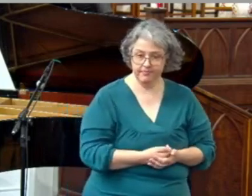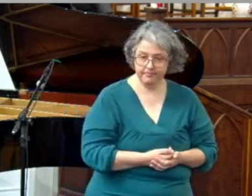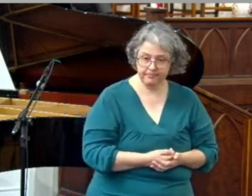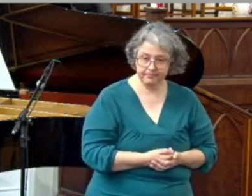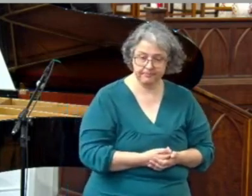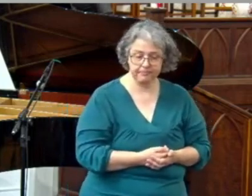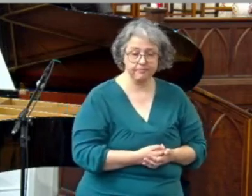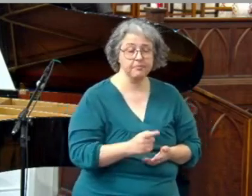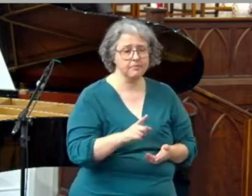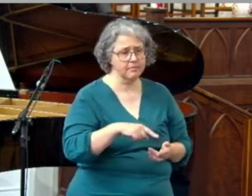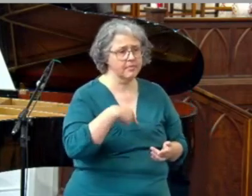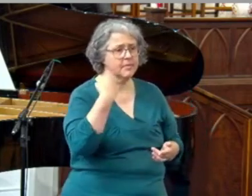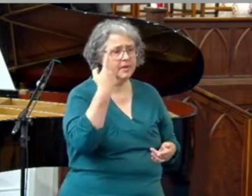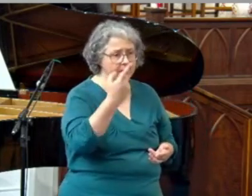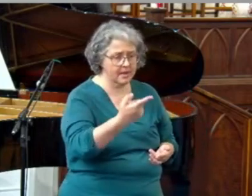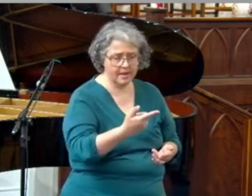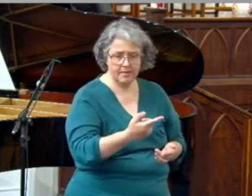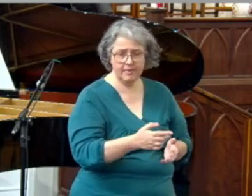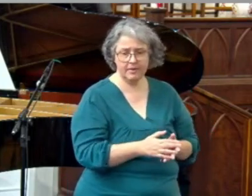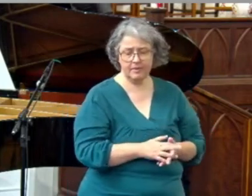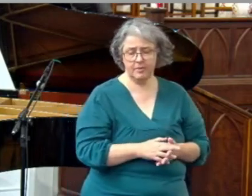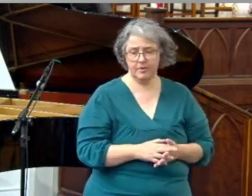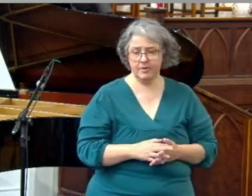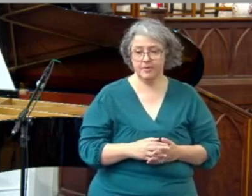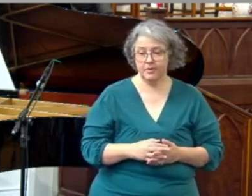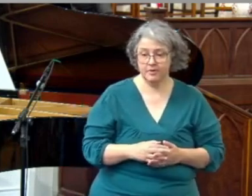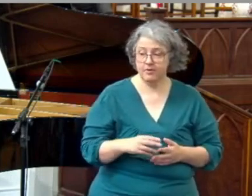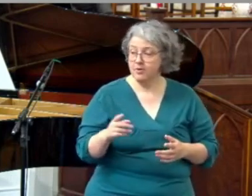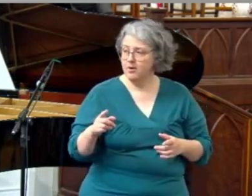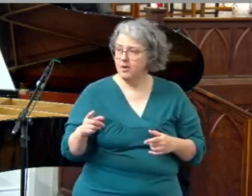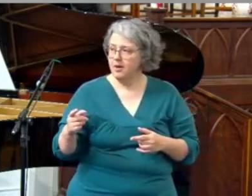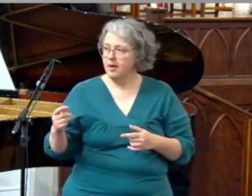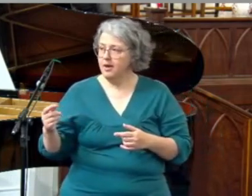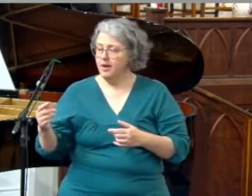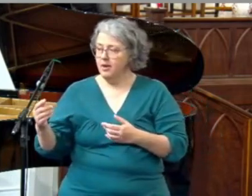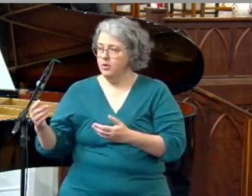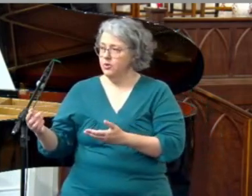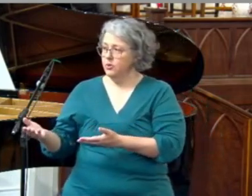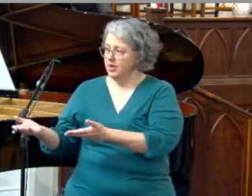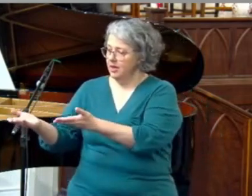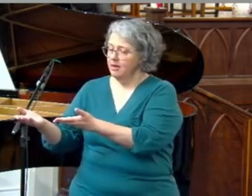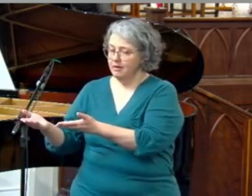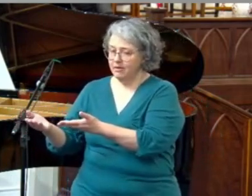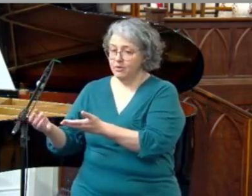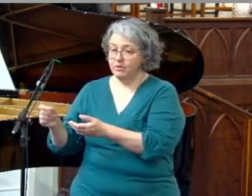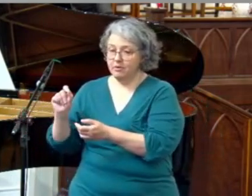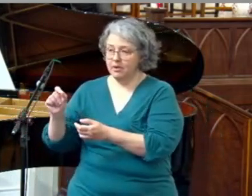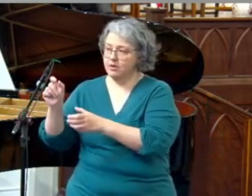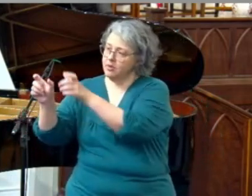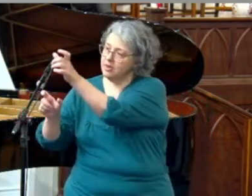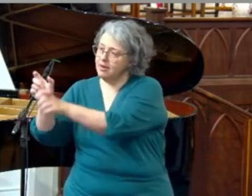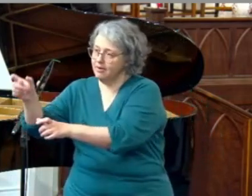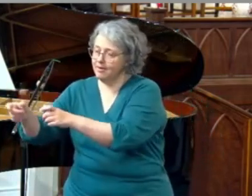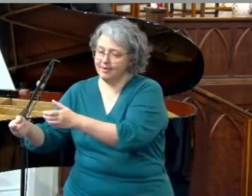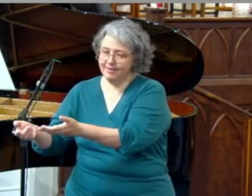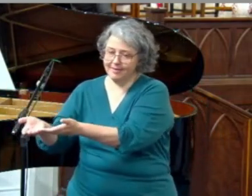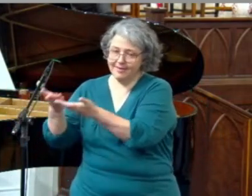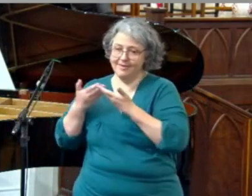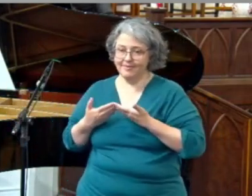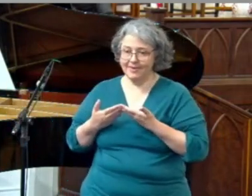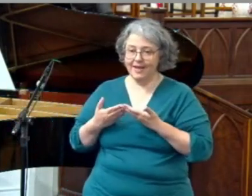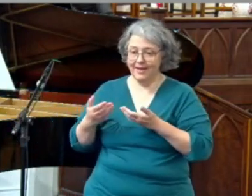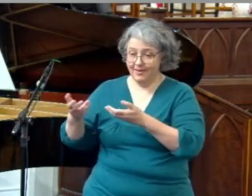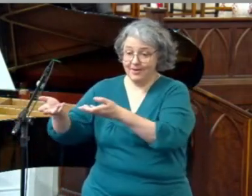depois disso, baseado na reação delas, não lancemos pérolas a porcos